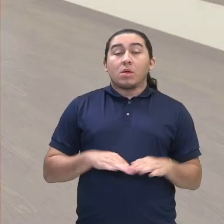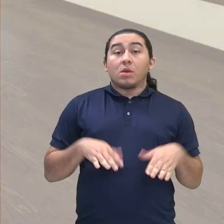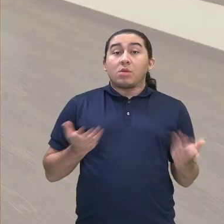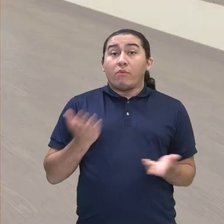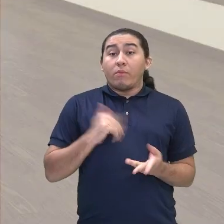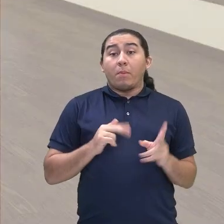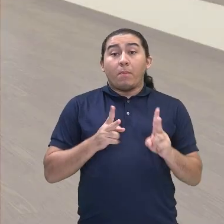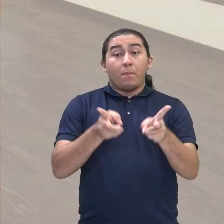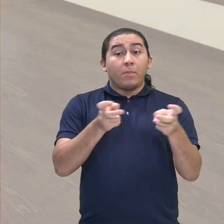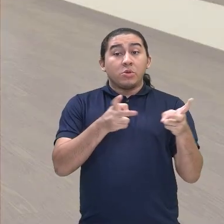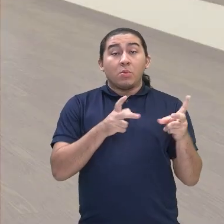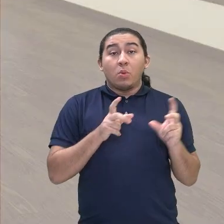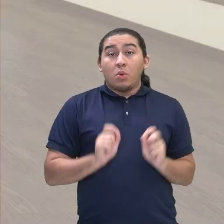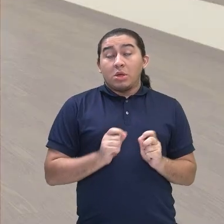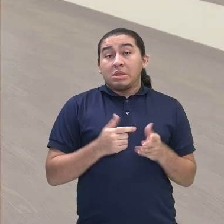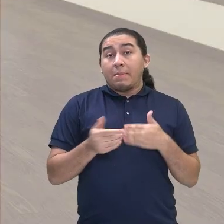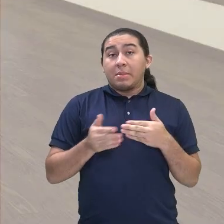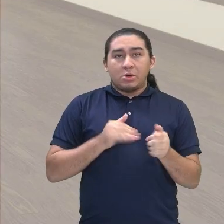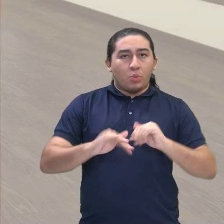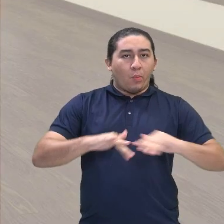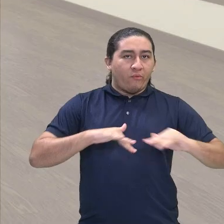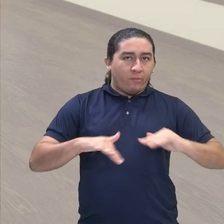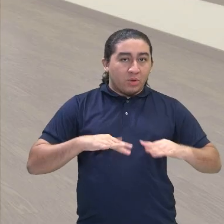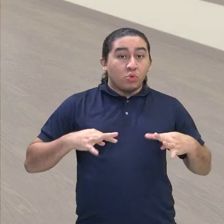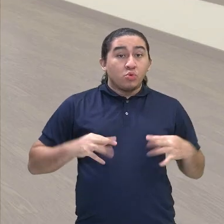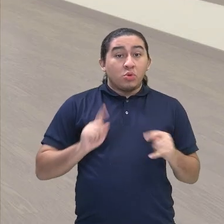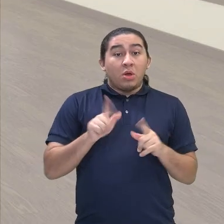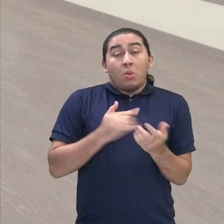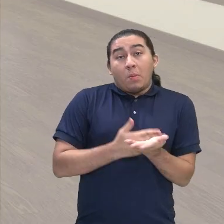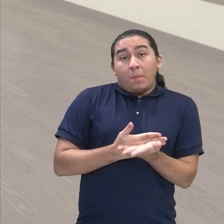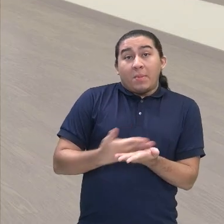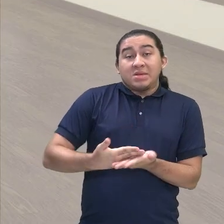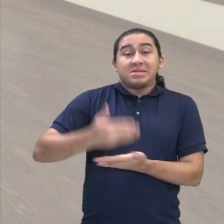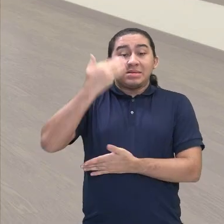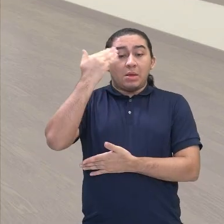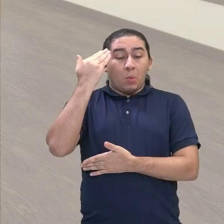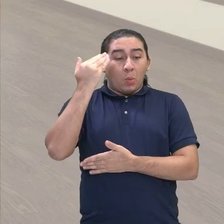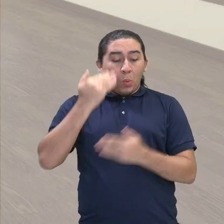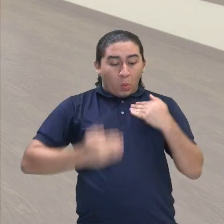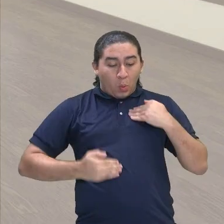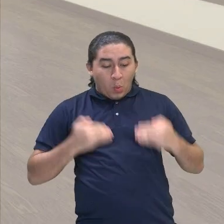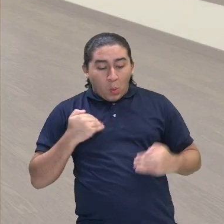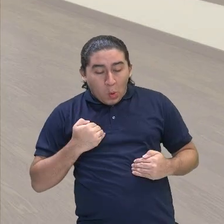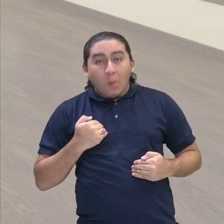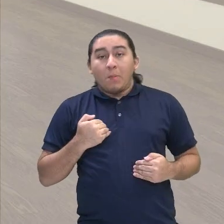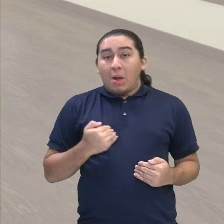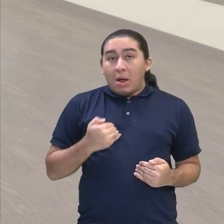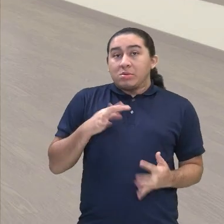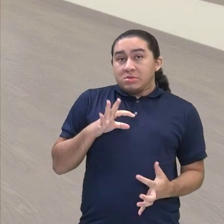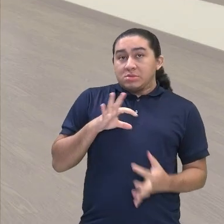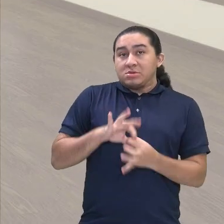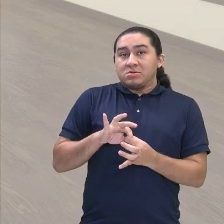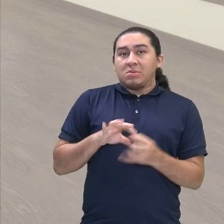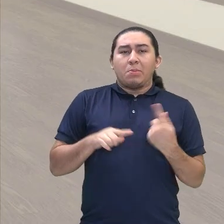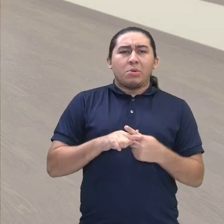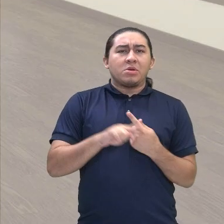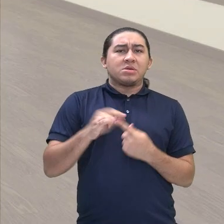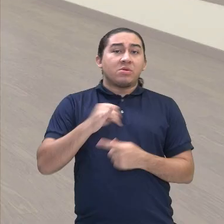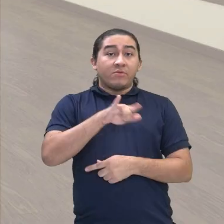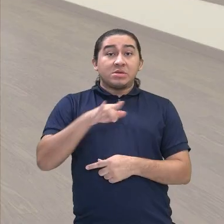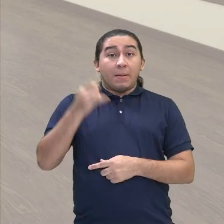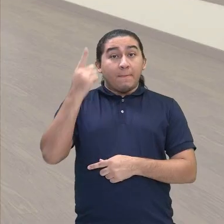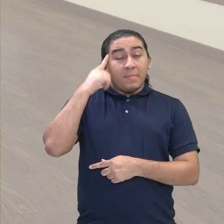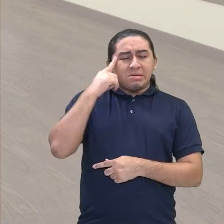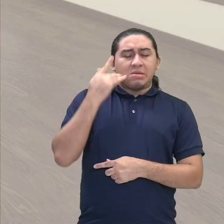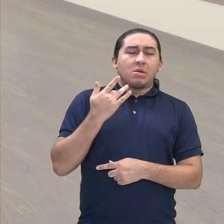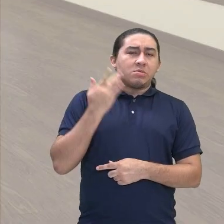vai partir desse entender do corpo. E mesmo que você diga que você não sabe dançar, não sabe movimentar, não